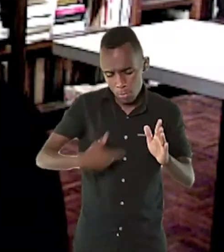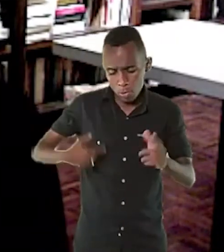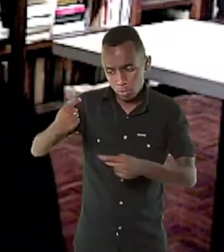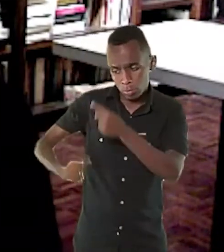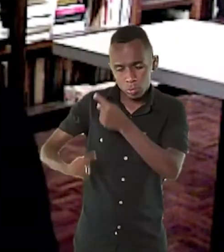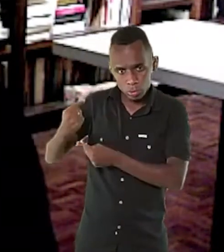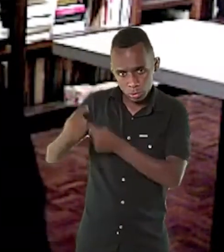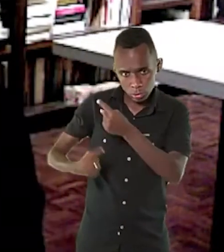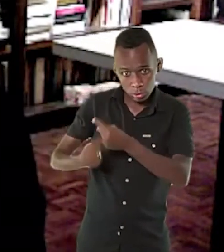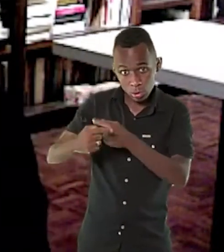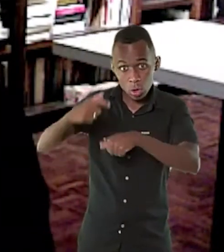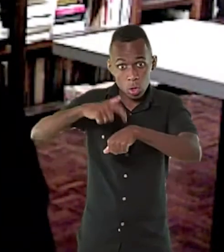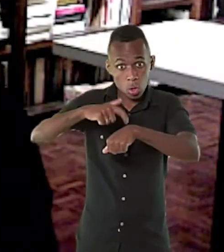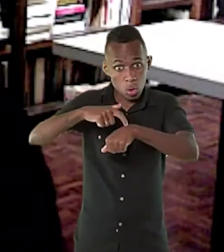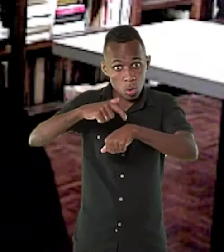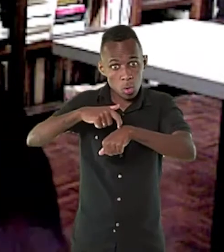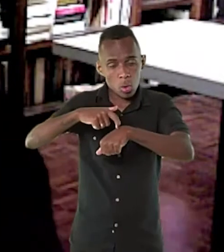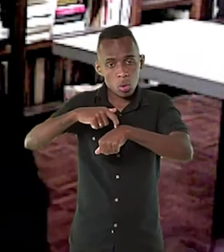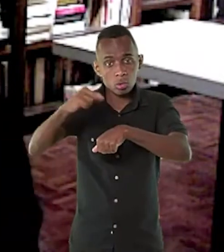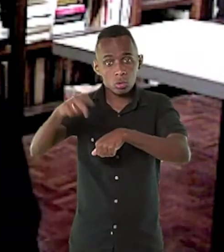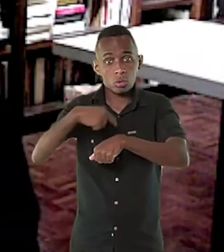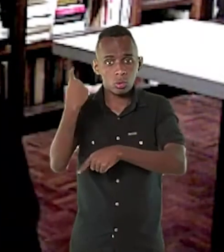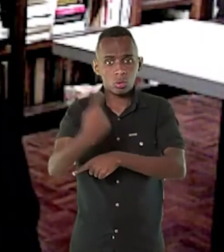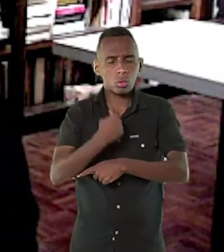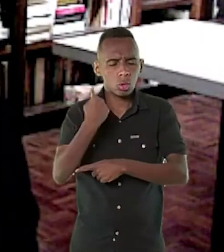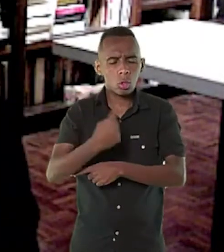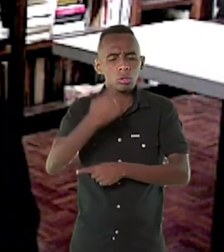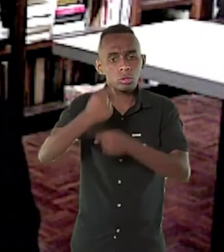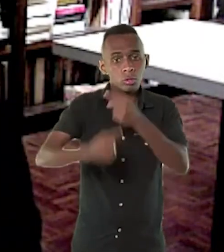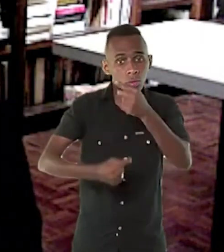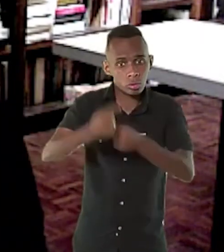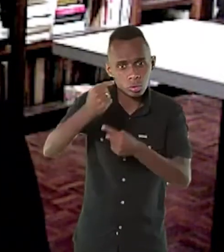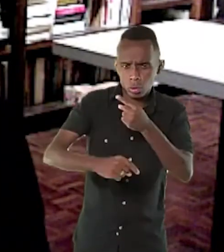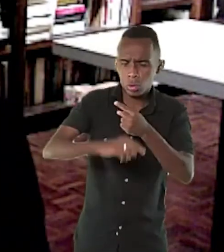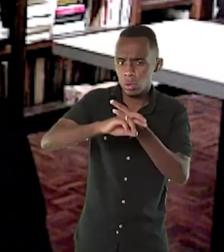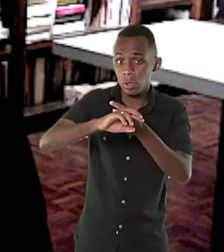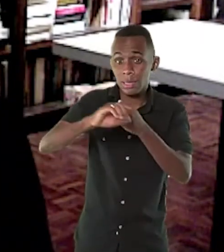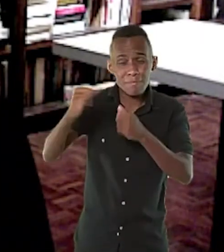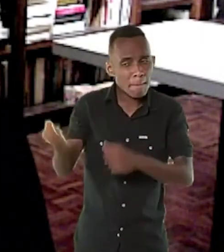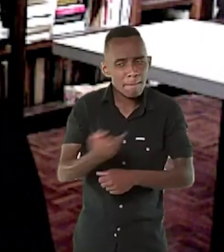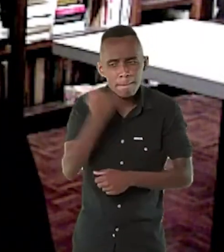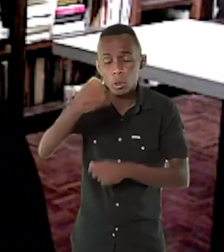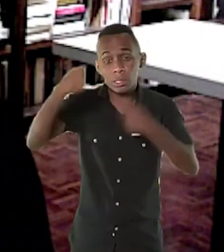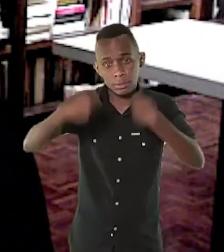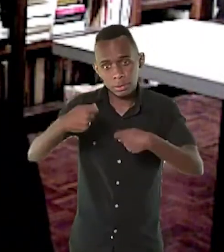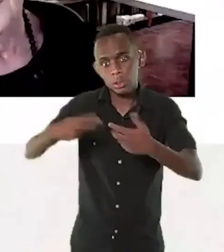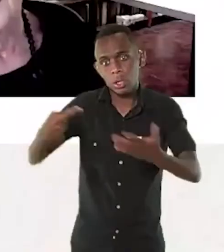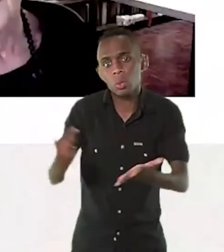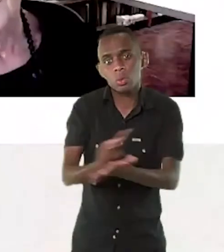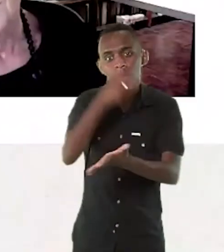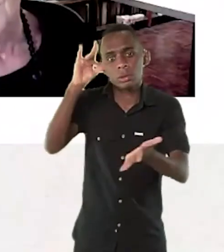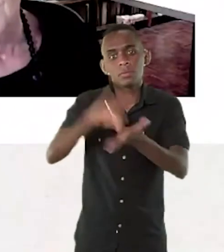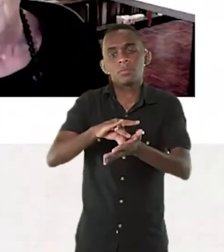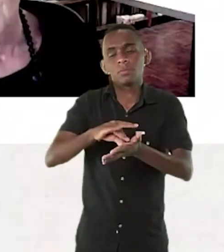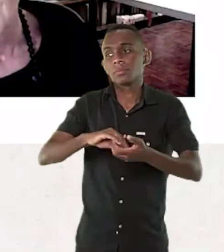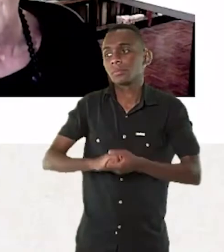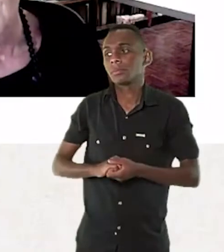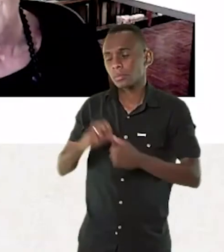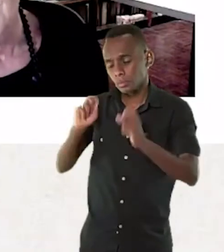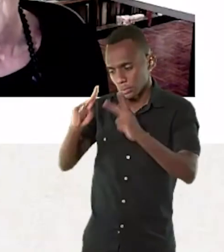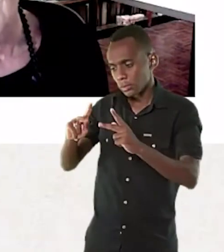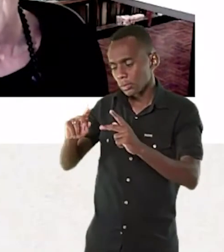E no momento em que nós estamos, essa discussão é mais do que urgente. Bem, posso entender então que